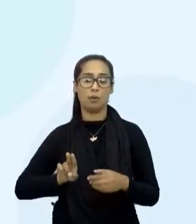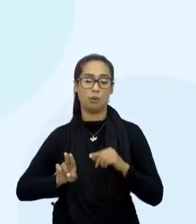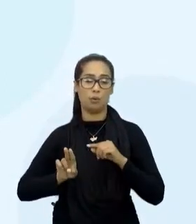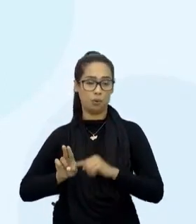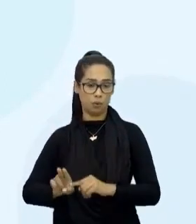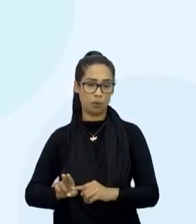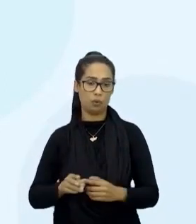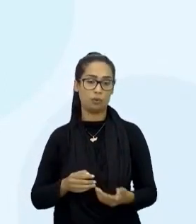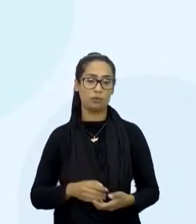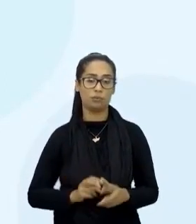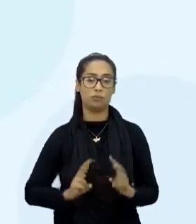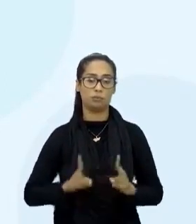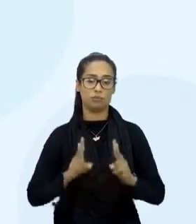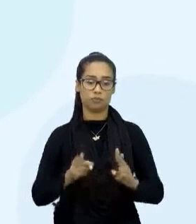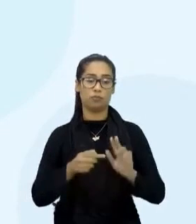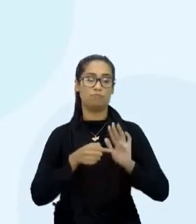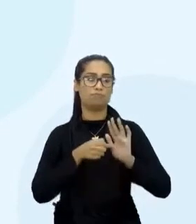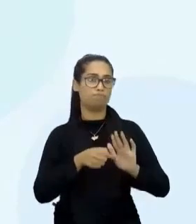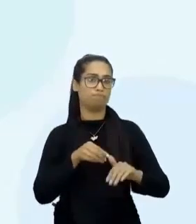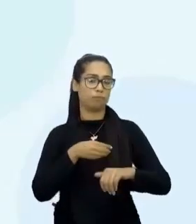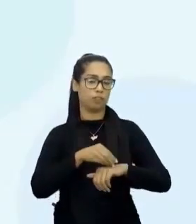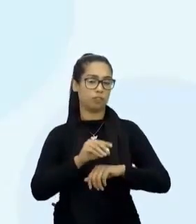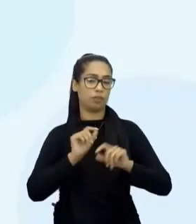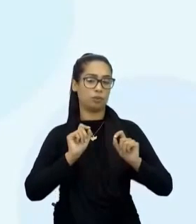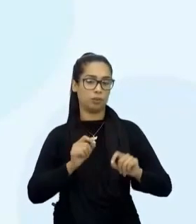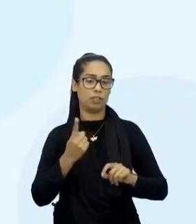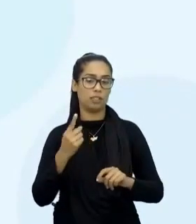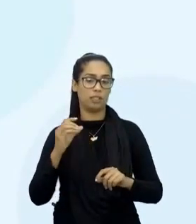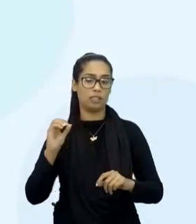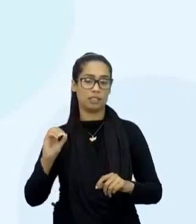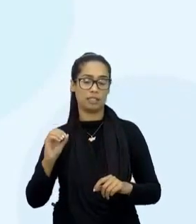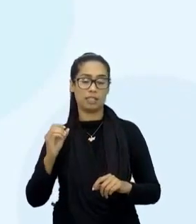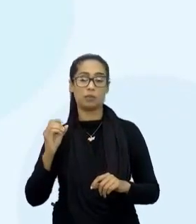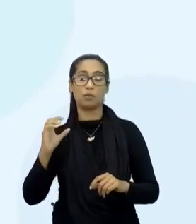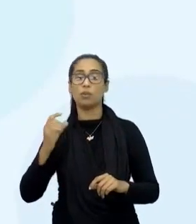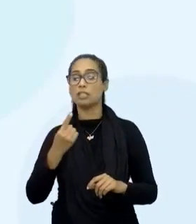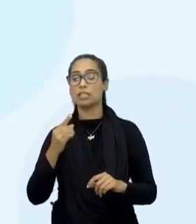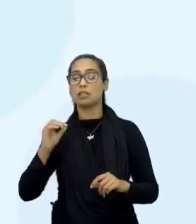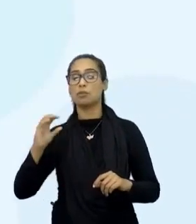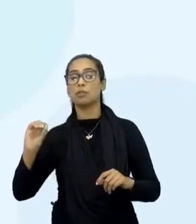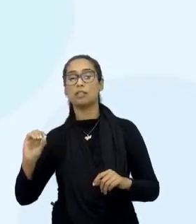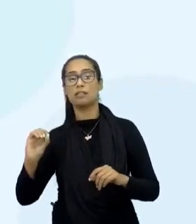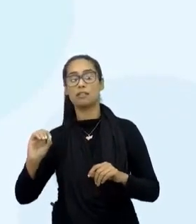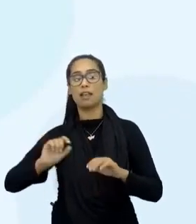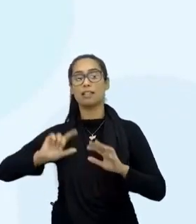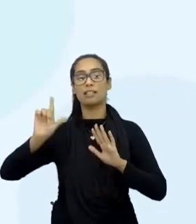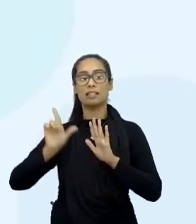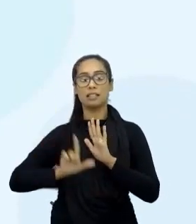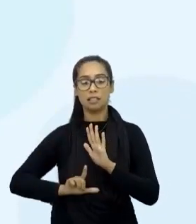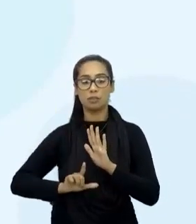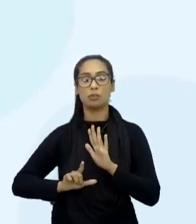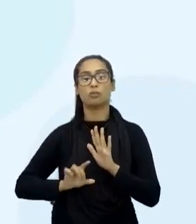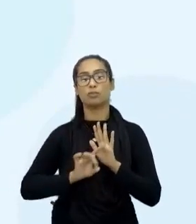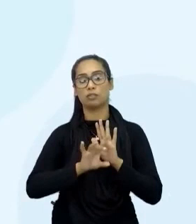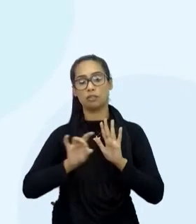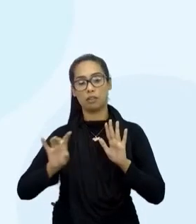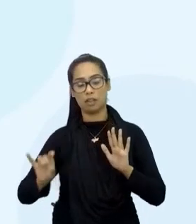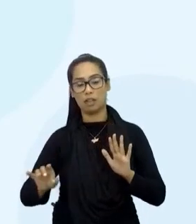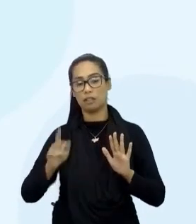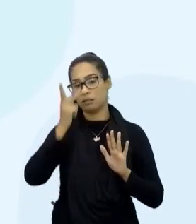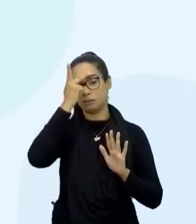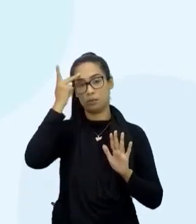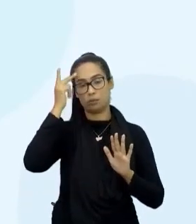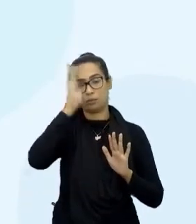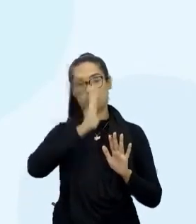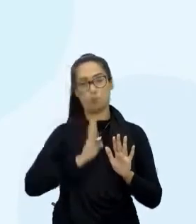que o consumo por pessoa seja de 110 litros por cada pessoa. No Brasil, no entanto, nós temos aí um